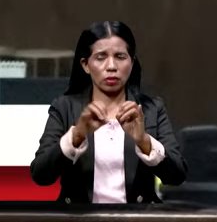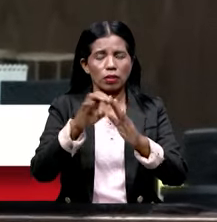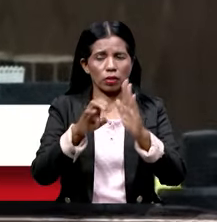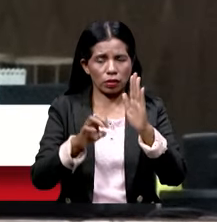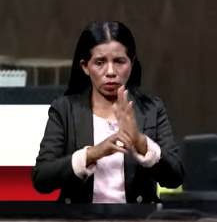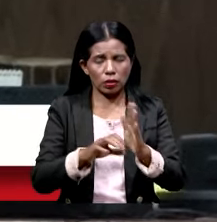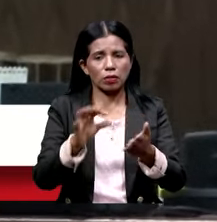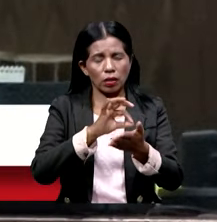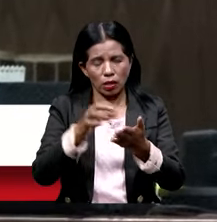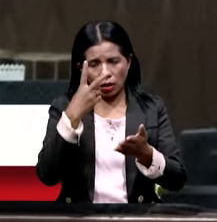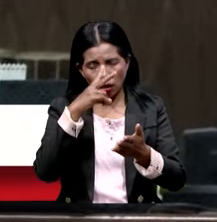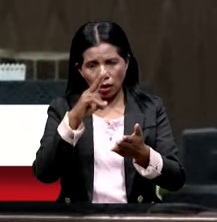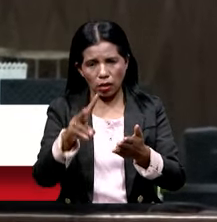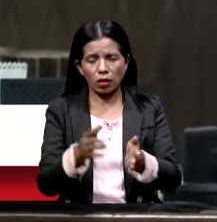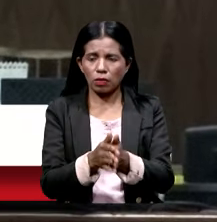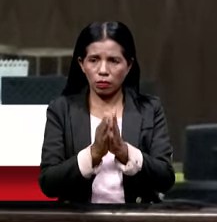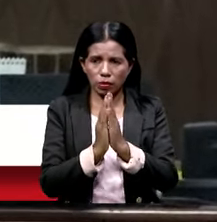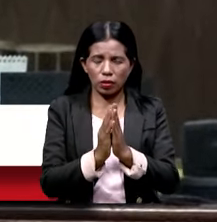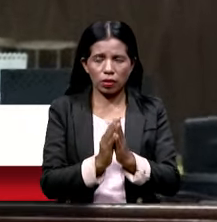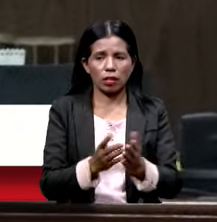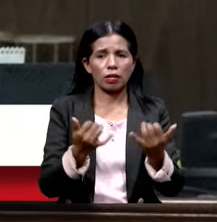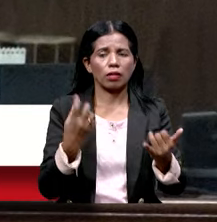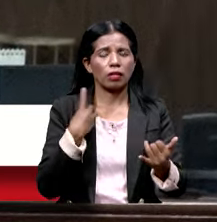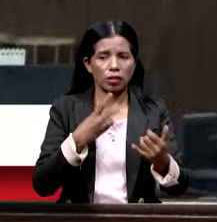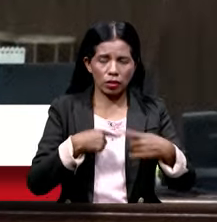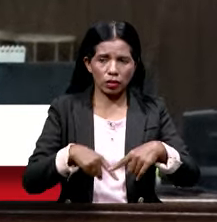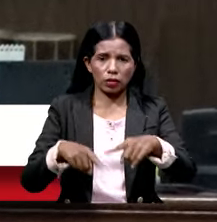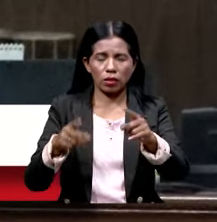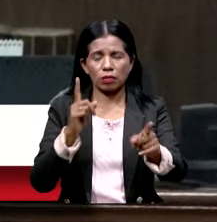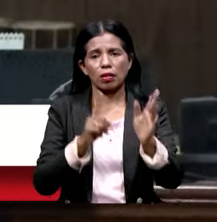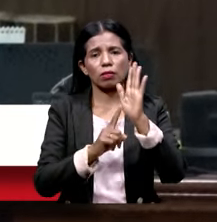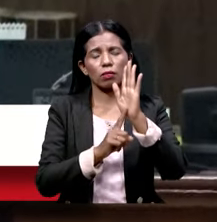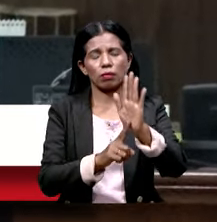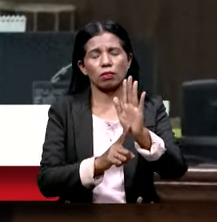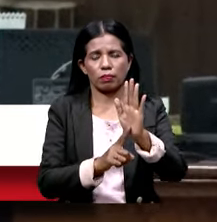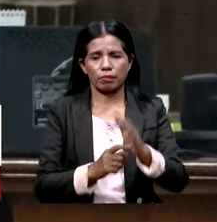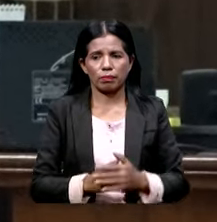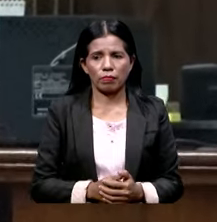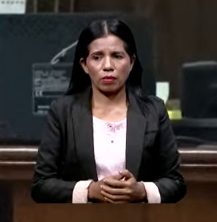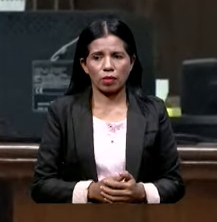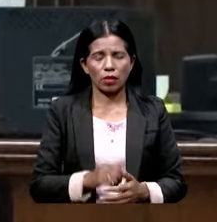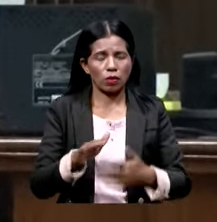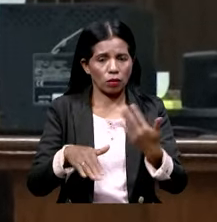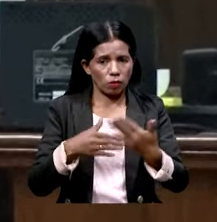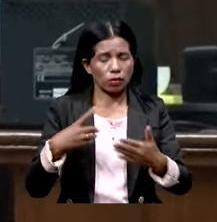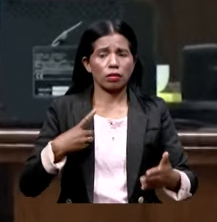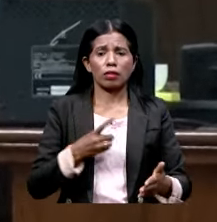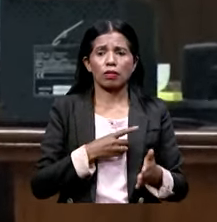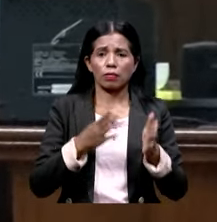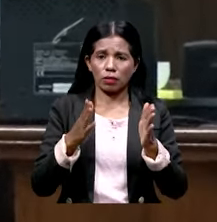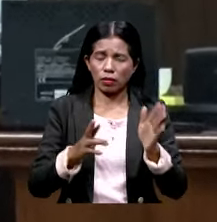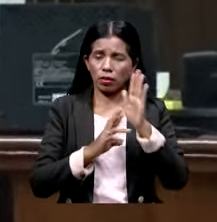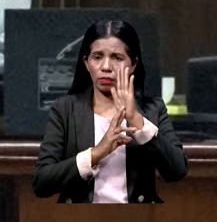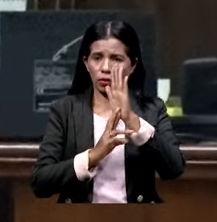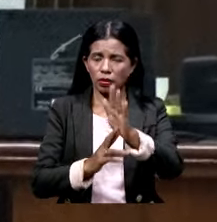Não podemos agora deitar para o ar e quem é que vai à procura dos factos? Somos deputados que representamos o